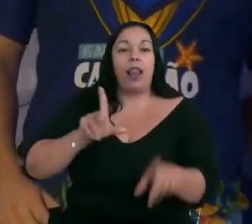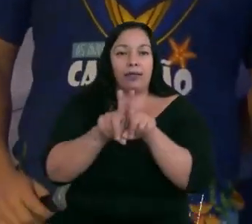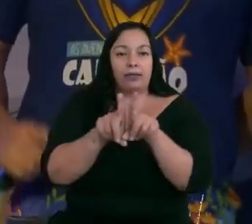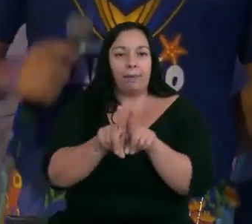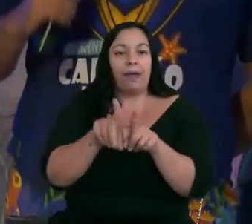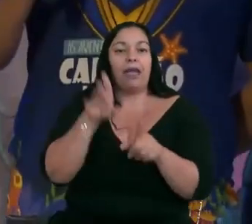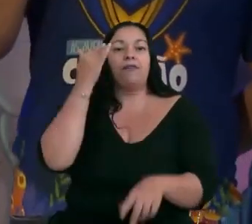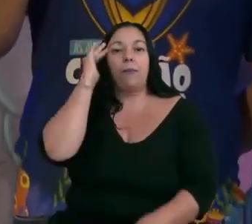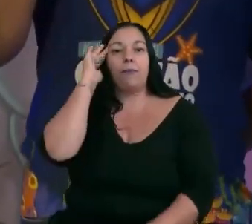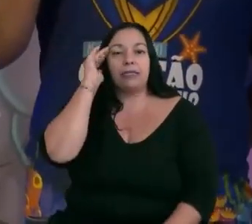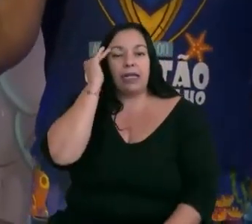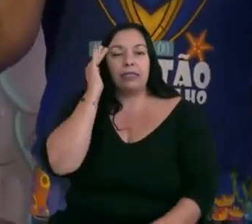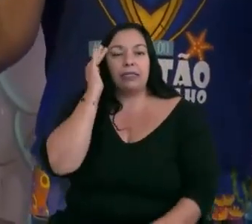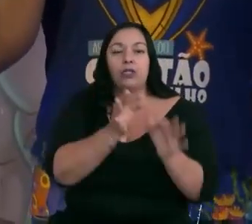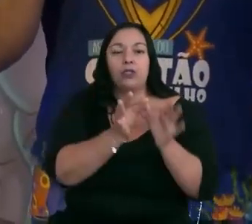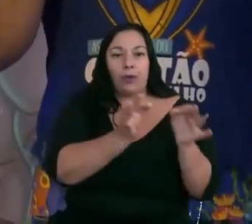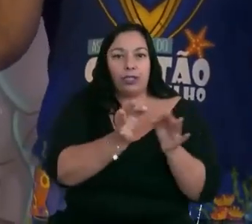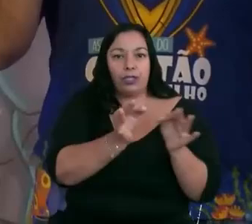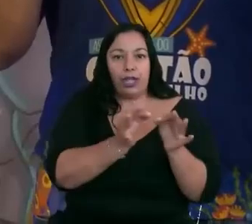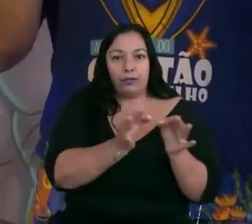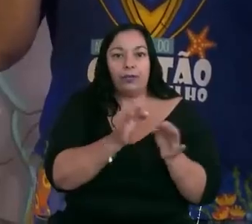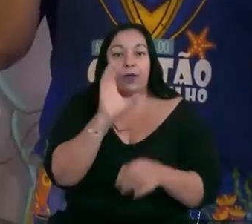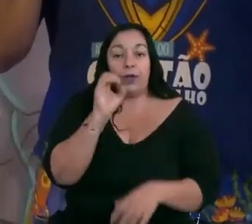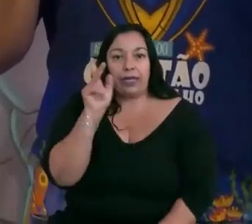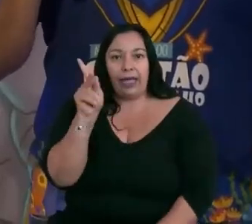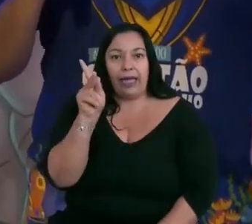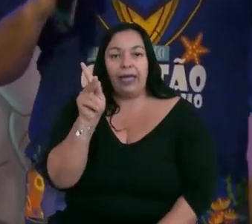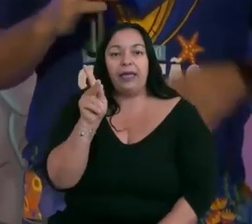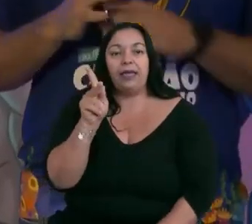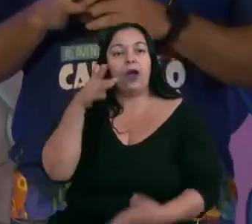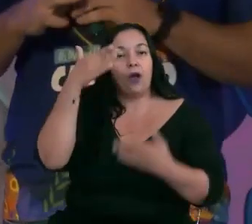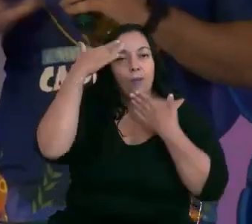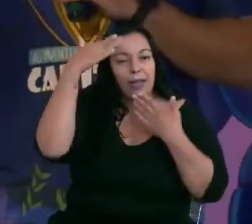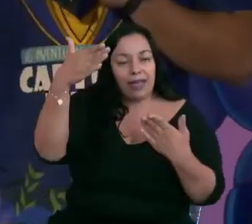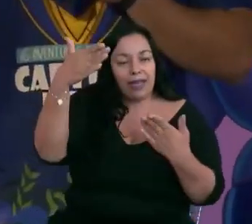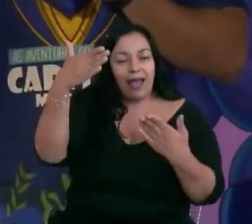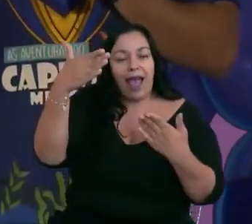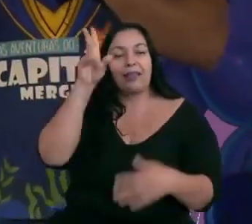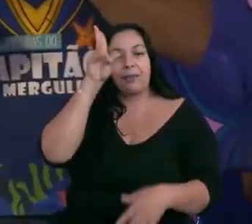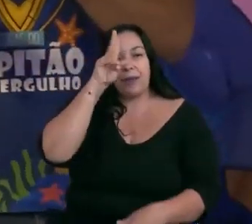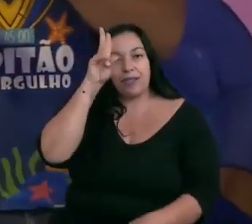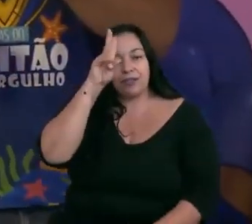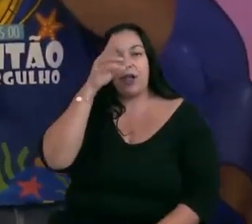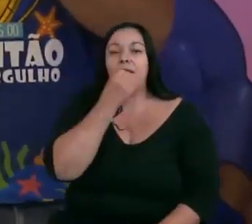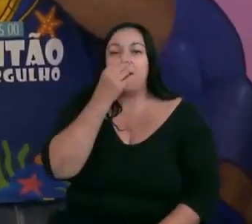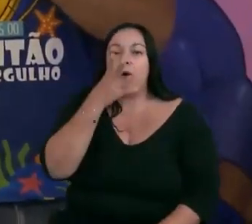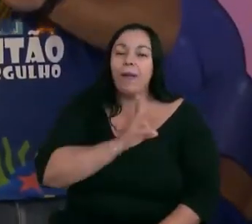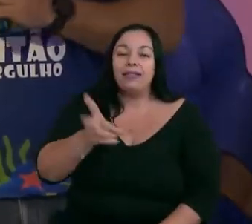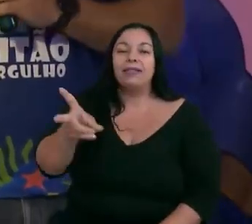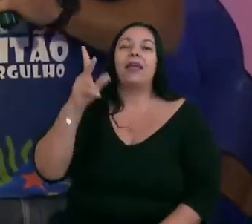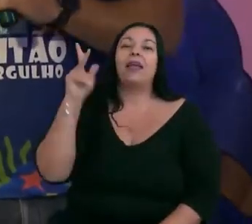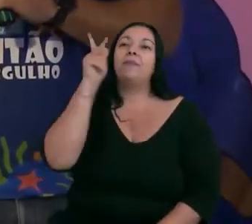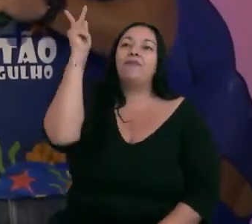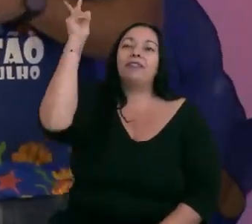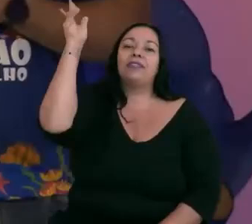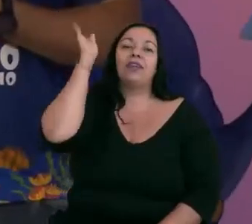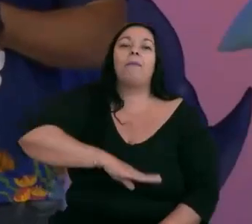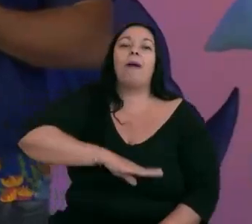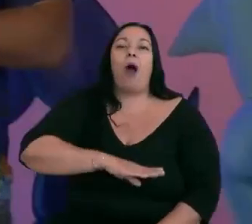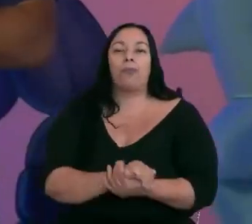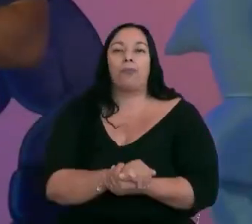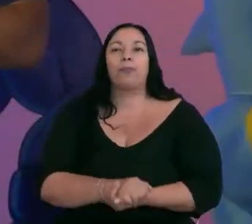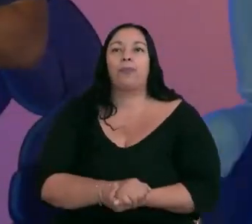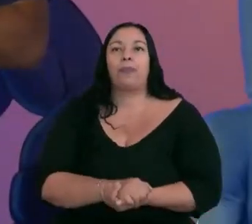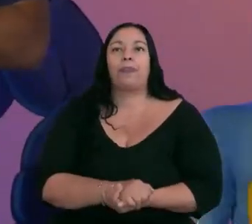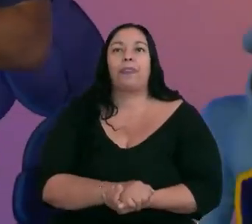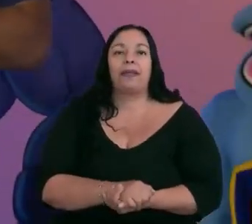Viu? Obrigada, tia Clara, pela Feliz, história. O bem sempre vencendo o mal, não é? Isso. Não é isso, pessoal?